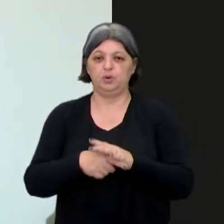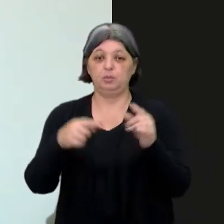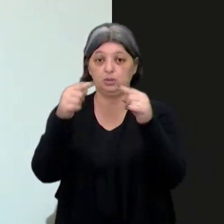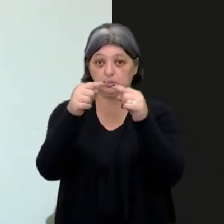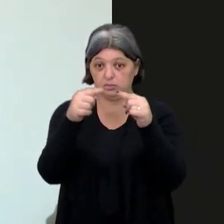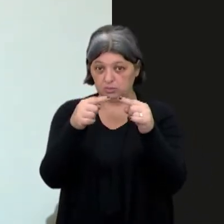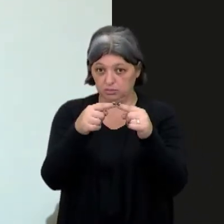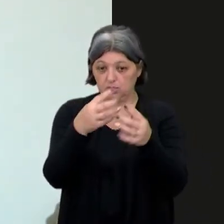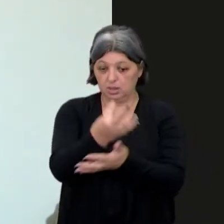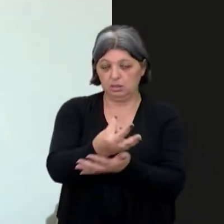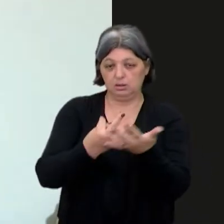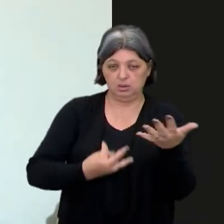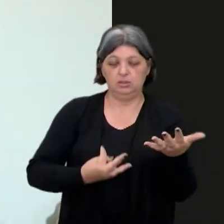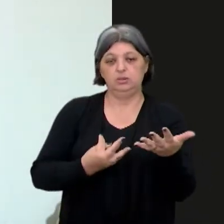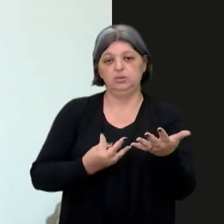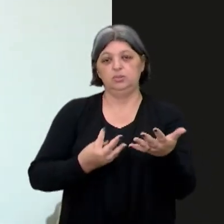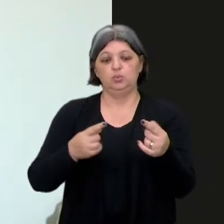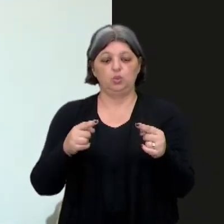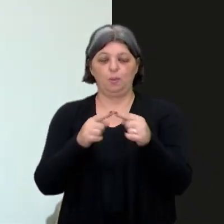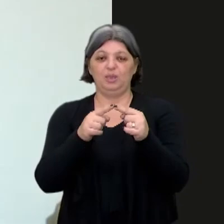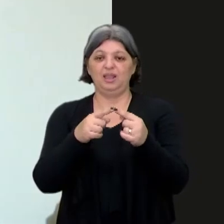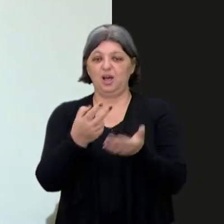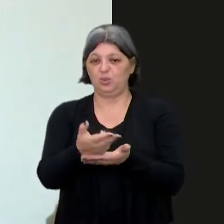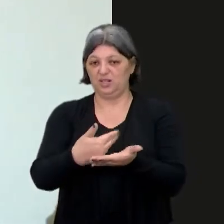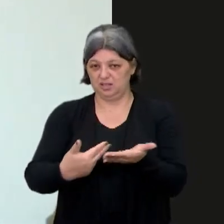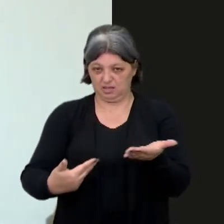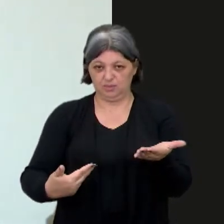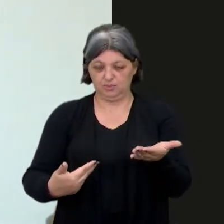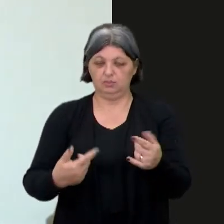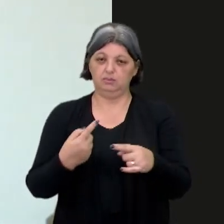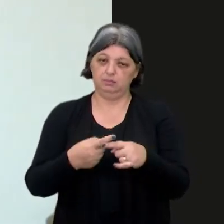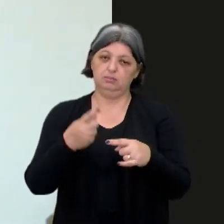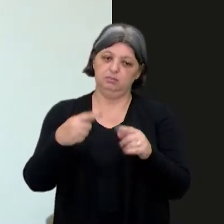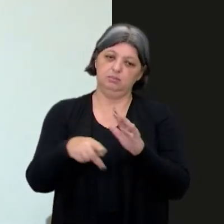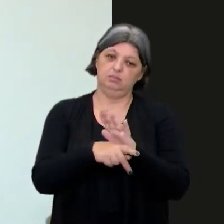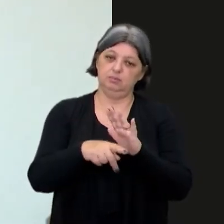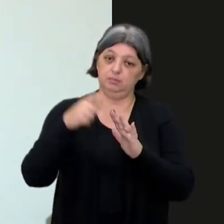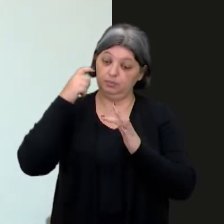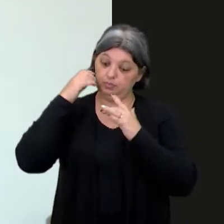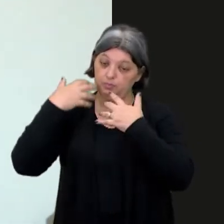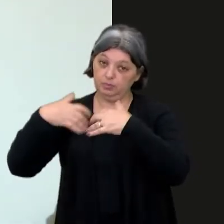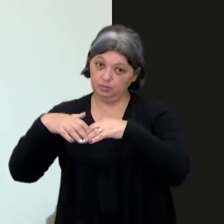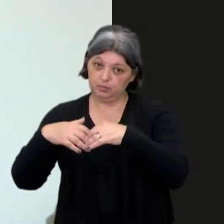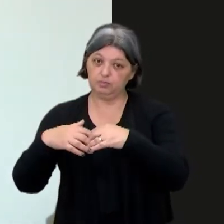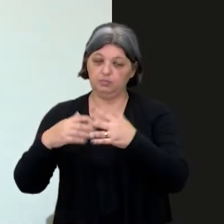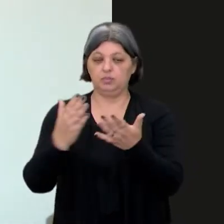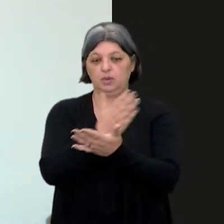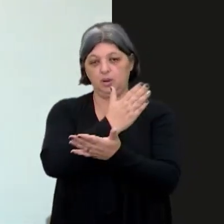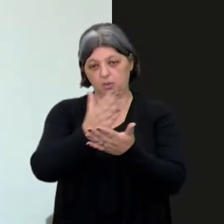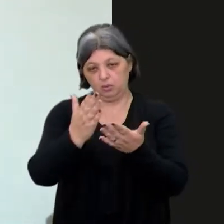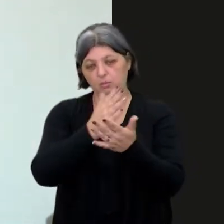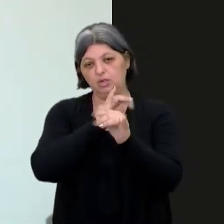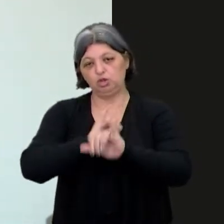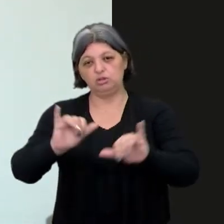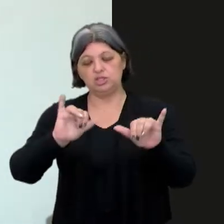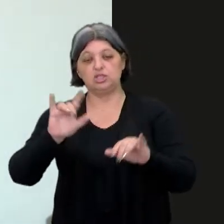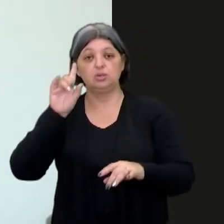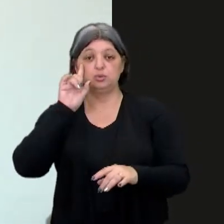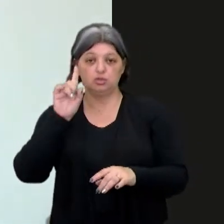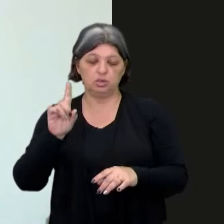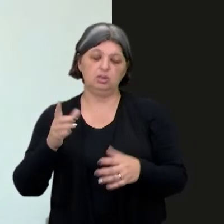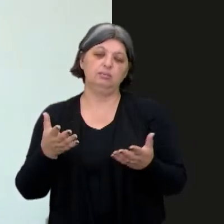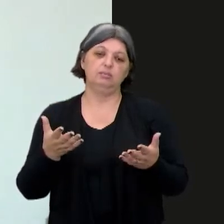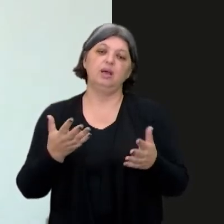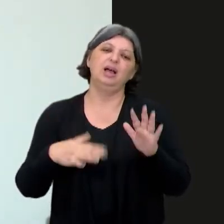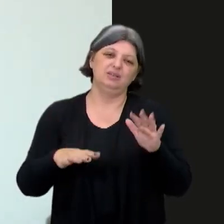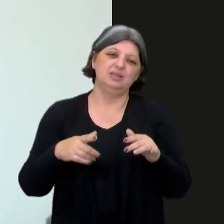fazer muito texto porque ele não é a matéria em si, ele é meio que a reflexão de alguma das matérias do dia. Então, presume-se que as pessoas